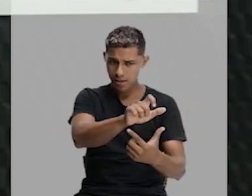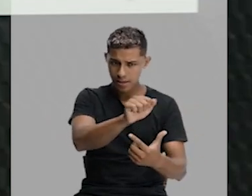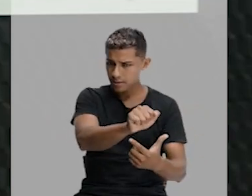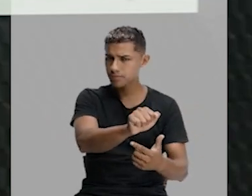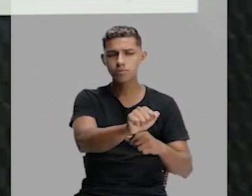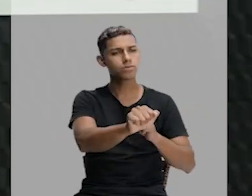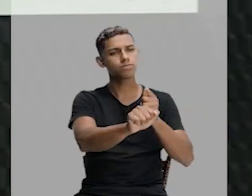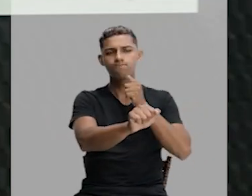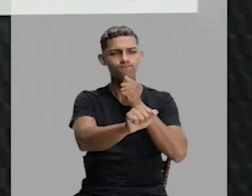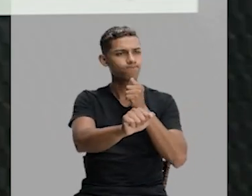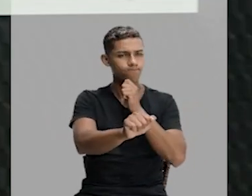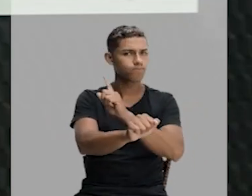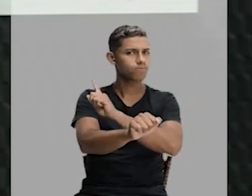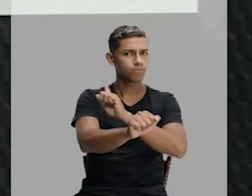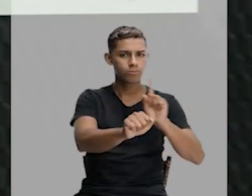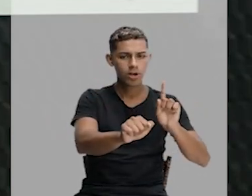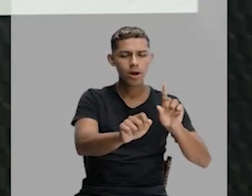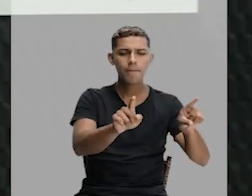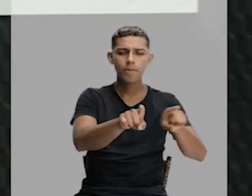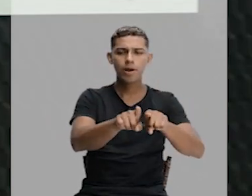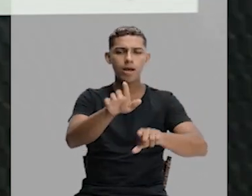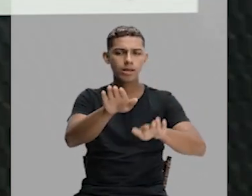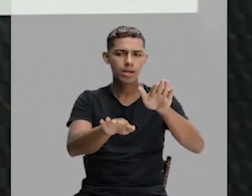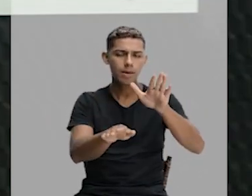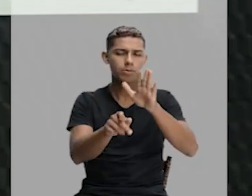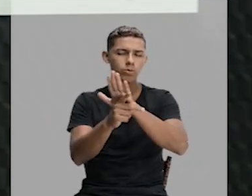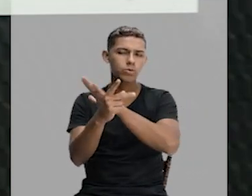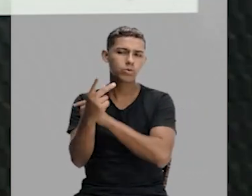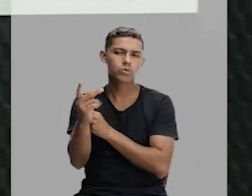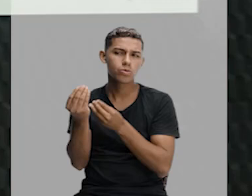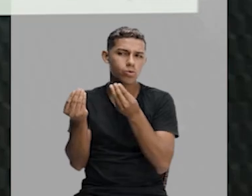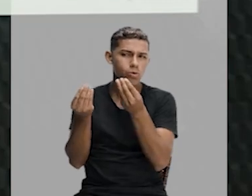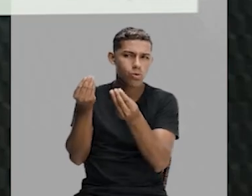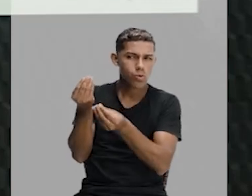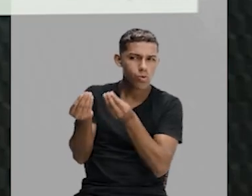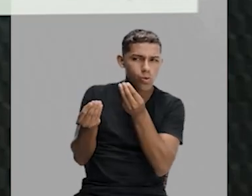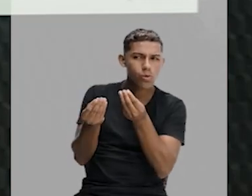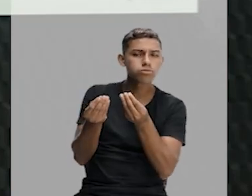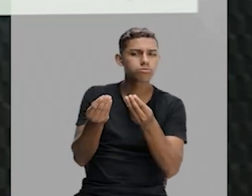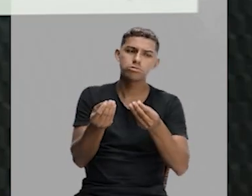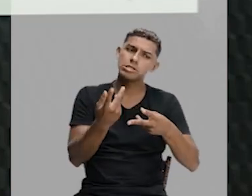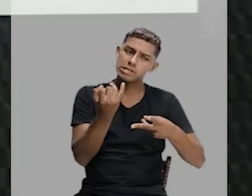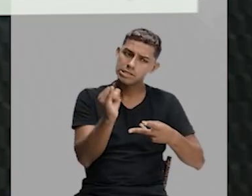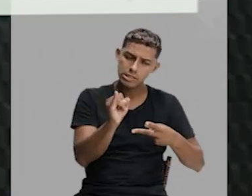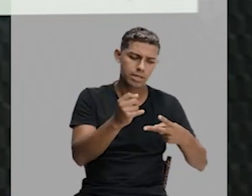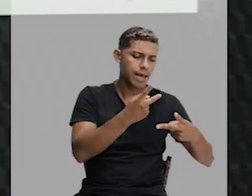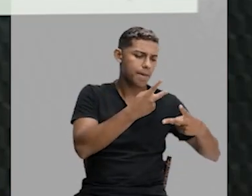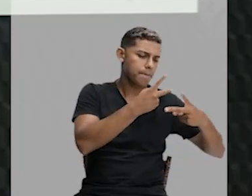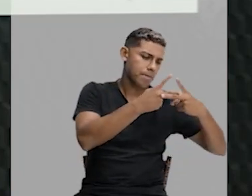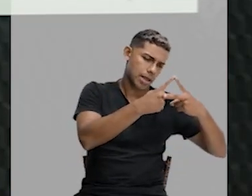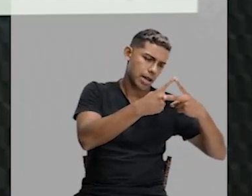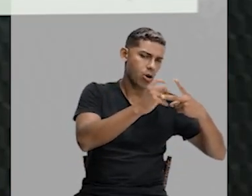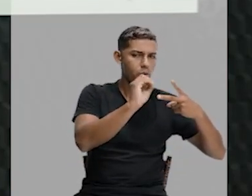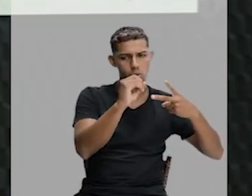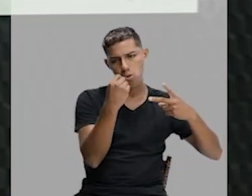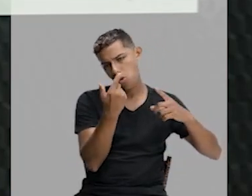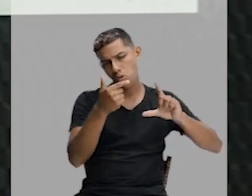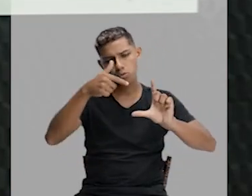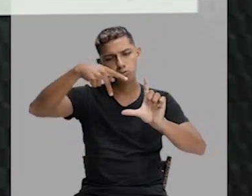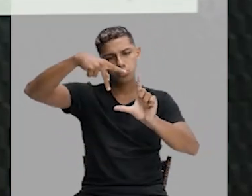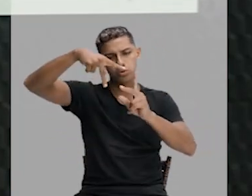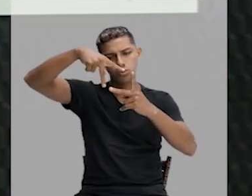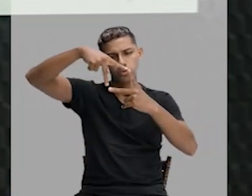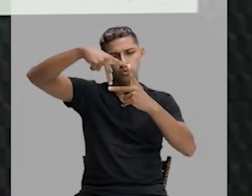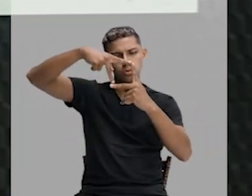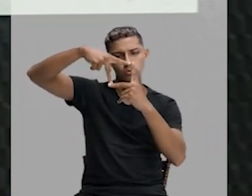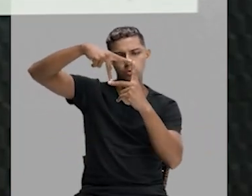fixa? Porque depende do que tipo de prisma você tem, tá? Porque essa